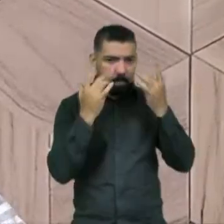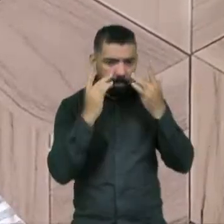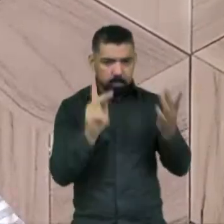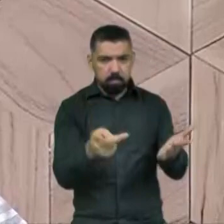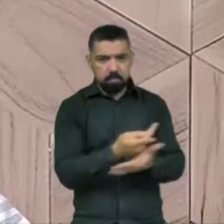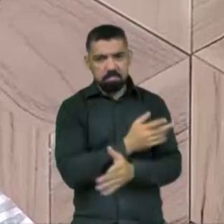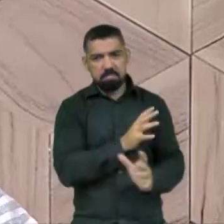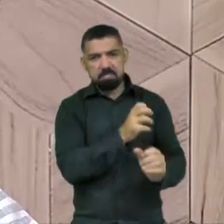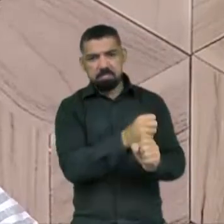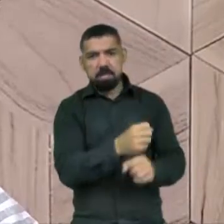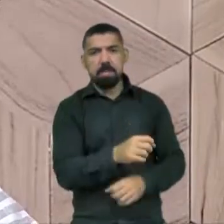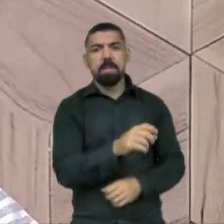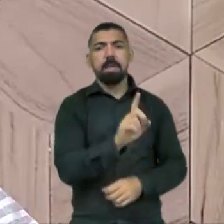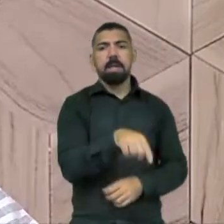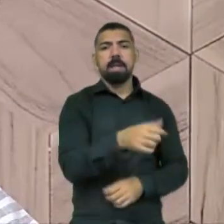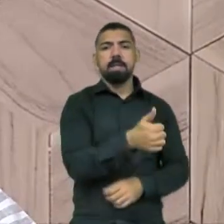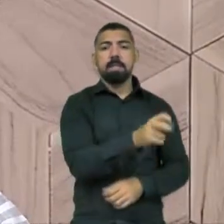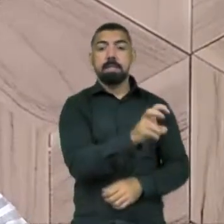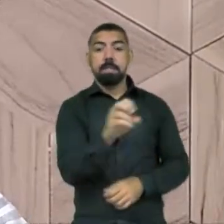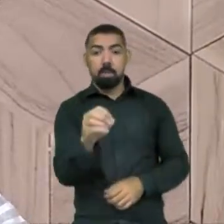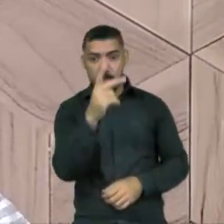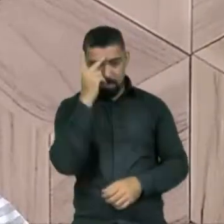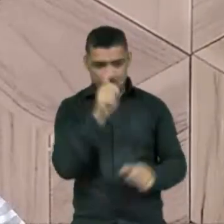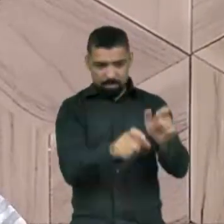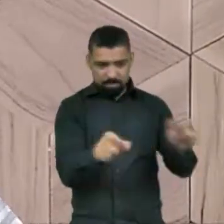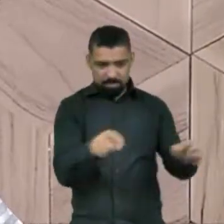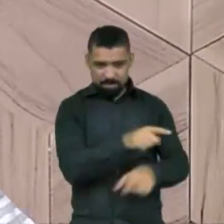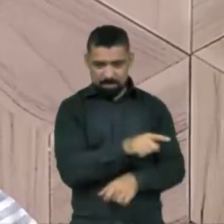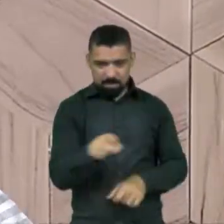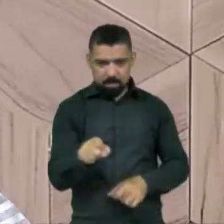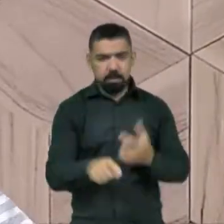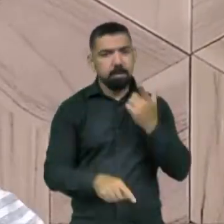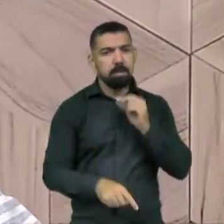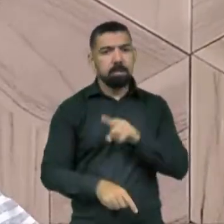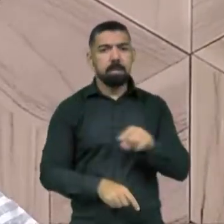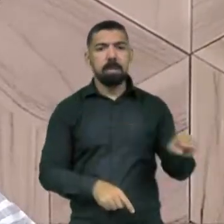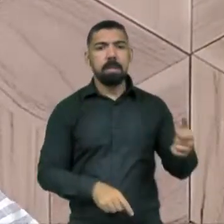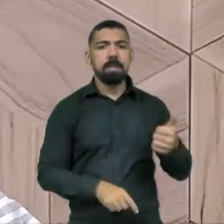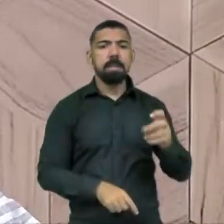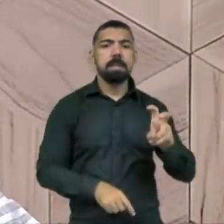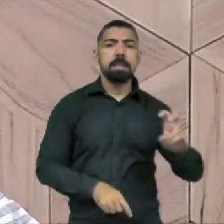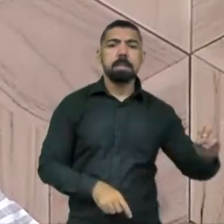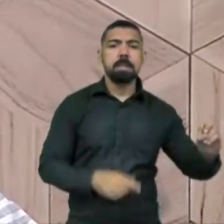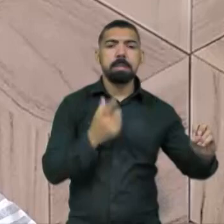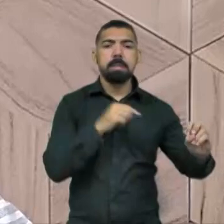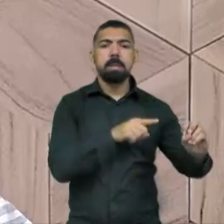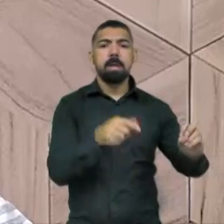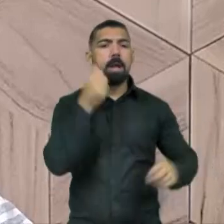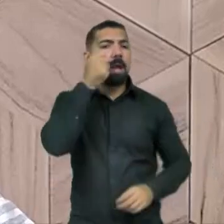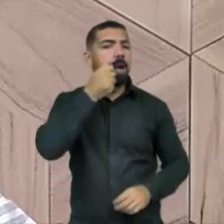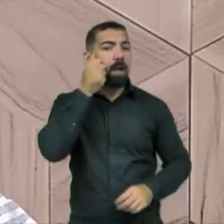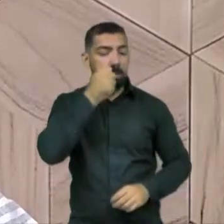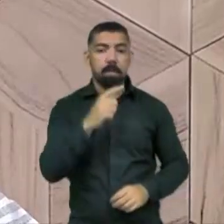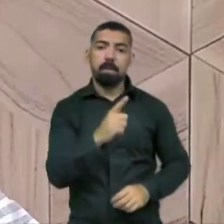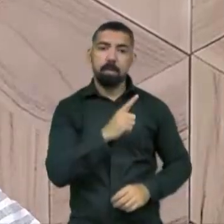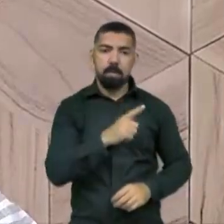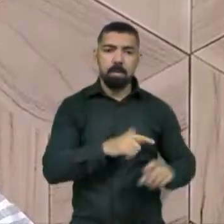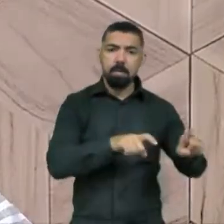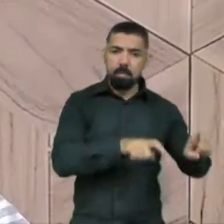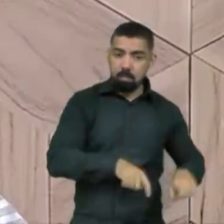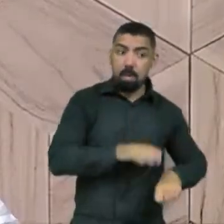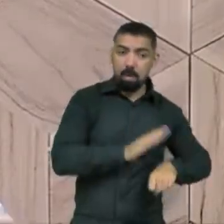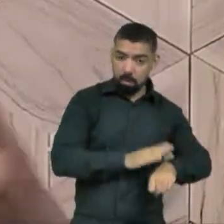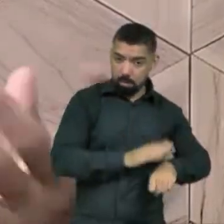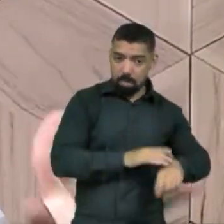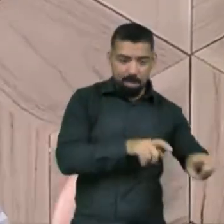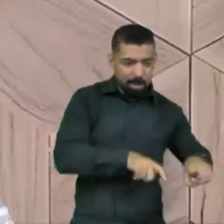com uma média de 150 integrantes, né? E quem são, Luiz, esses 150 integrantes? Nós temos desde o agricultor,